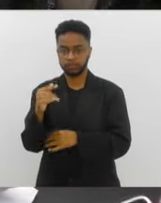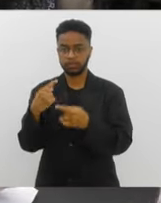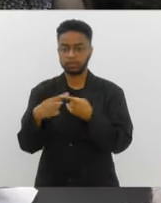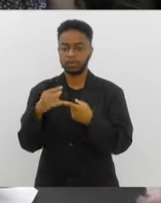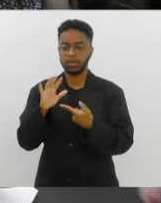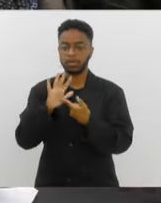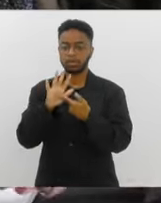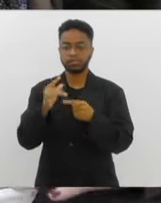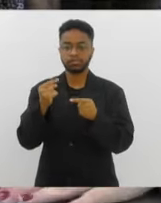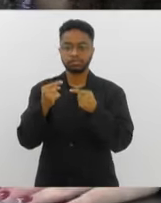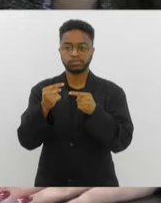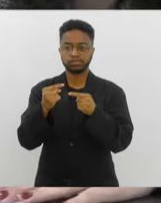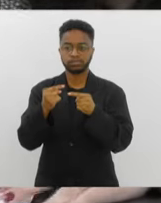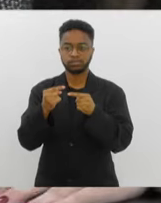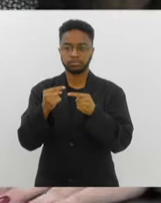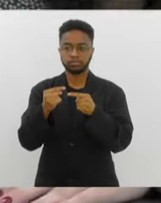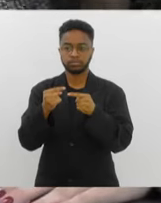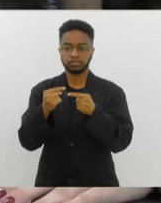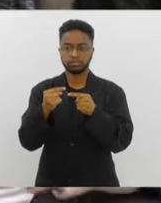inconstitucionais